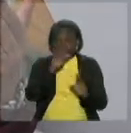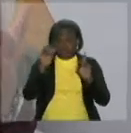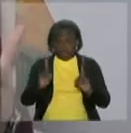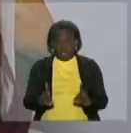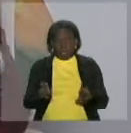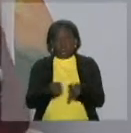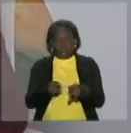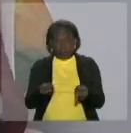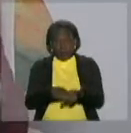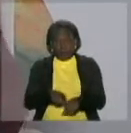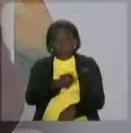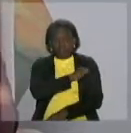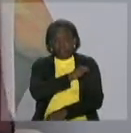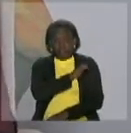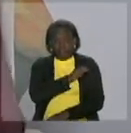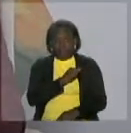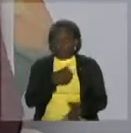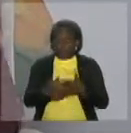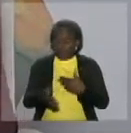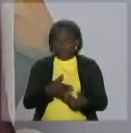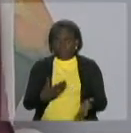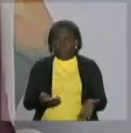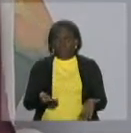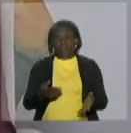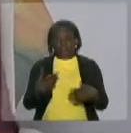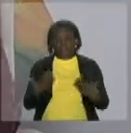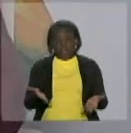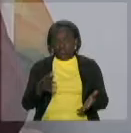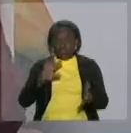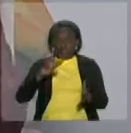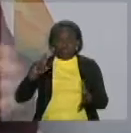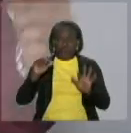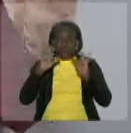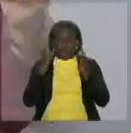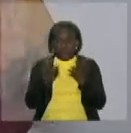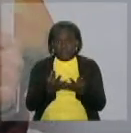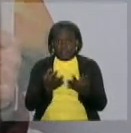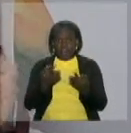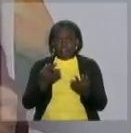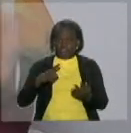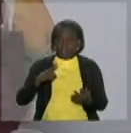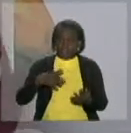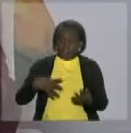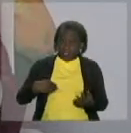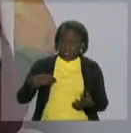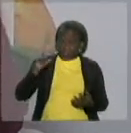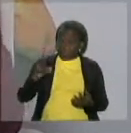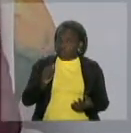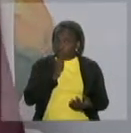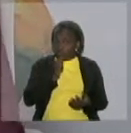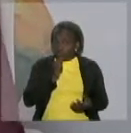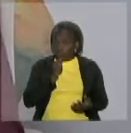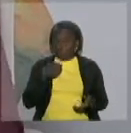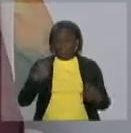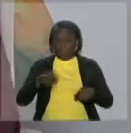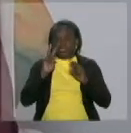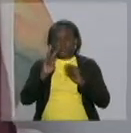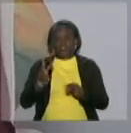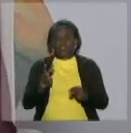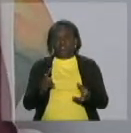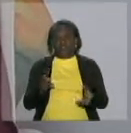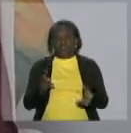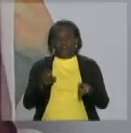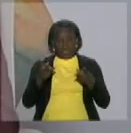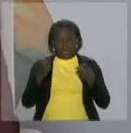o aluno com deficiência, mas atende também a todo e qualquer aluno. É isso que todas as famílias de filhos sem deficiência têm